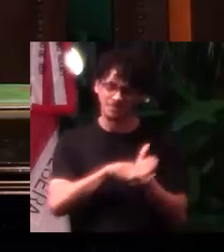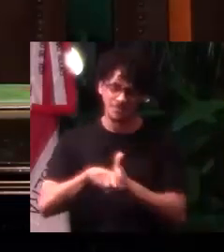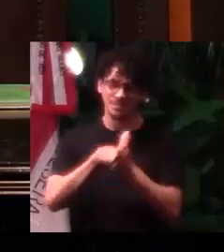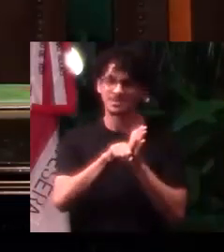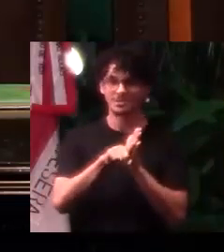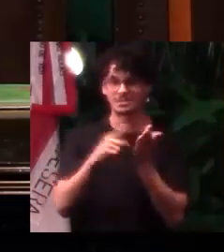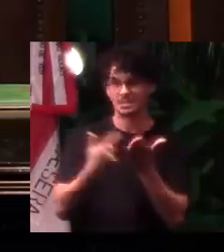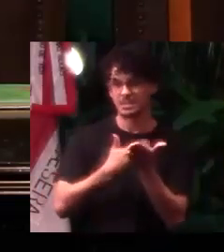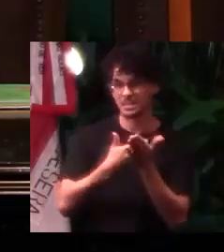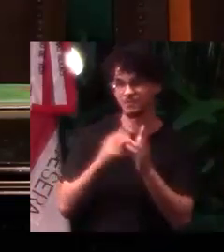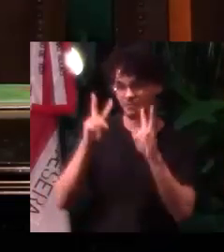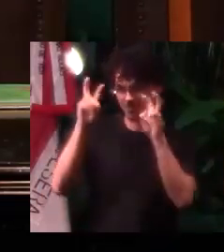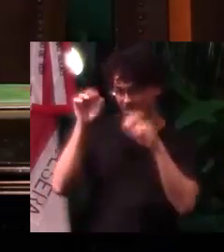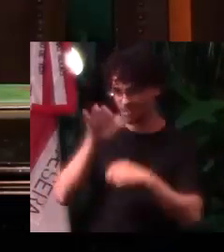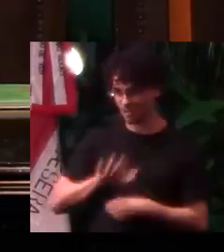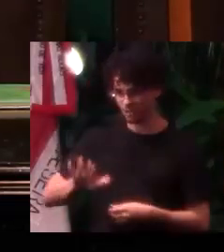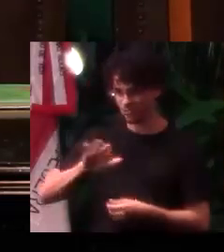que